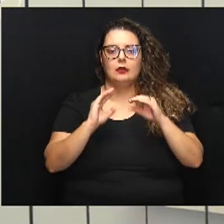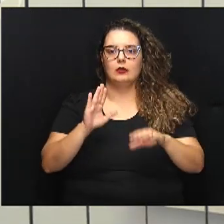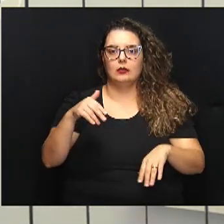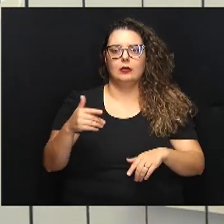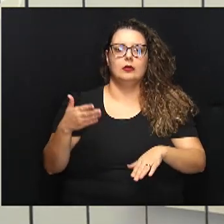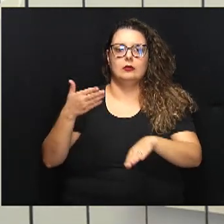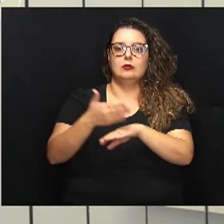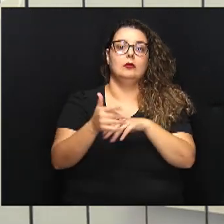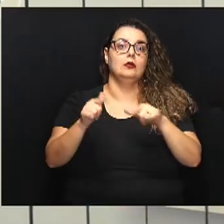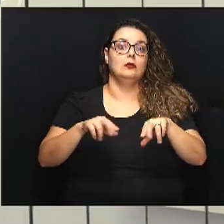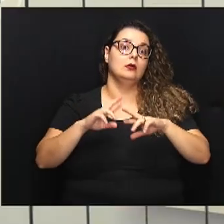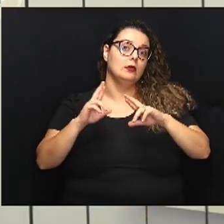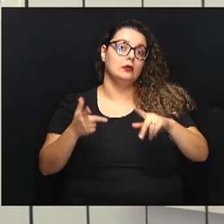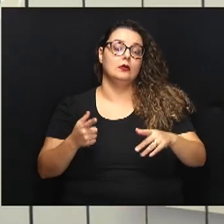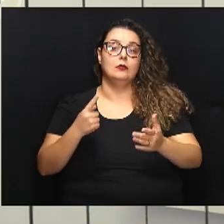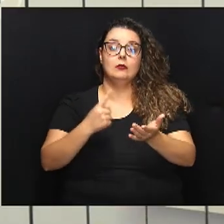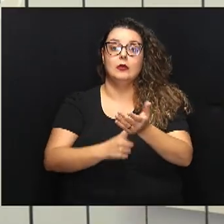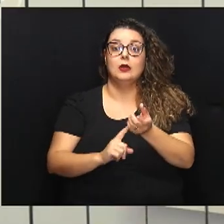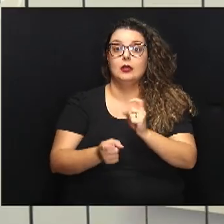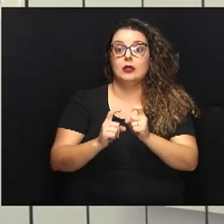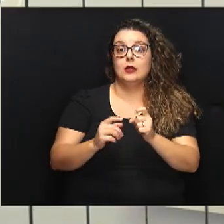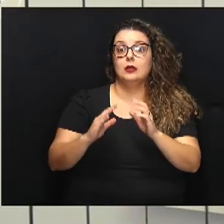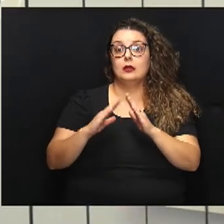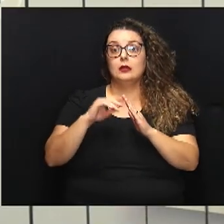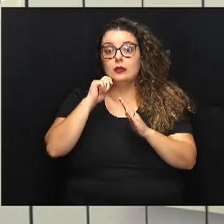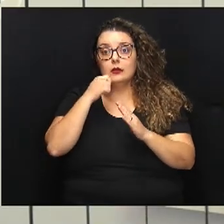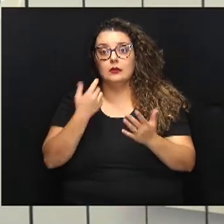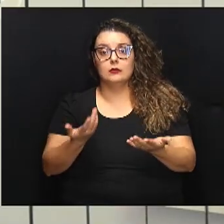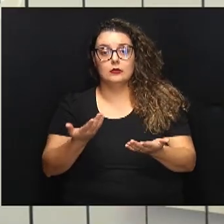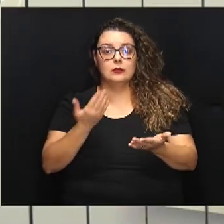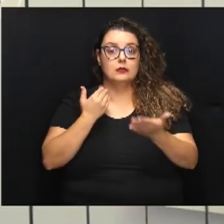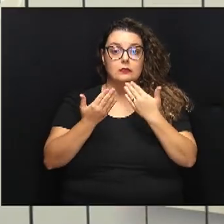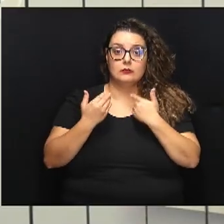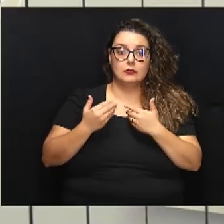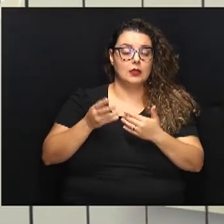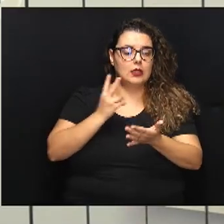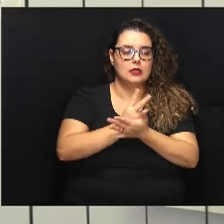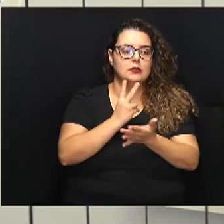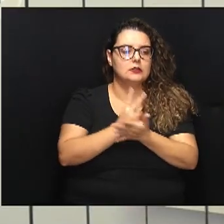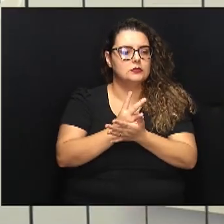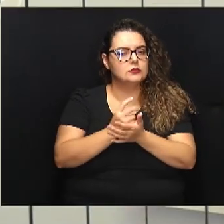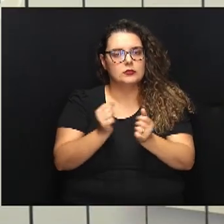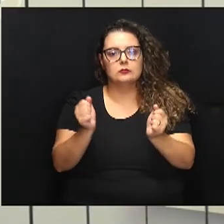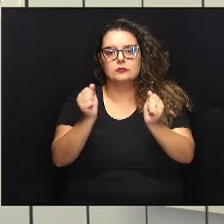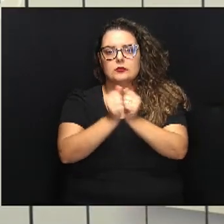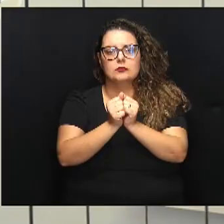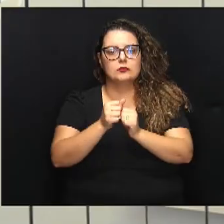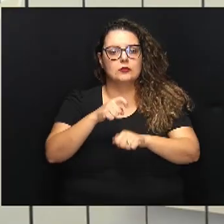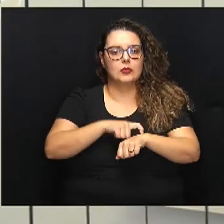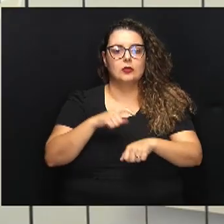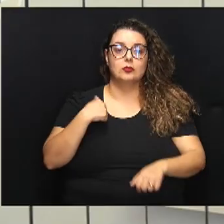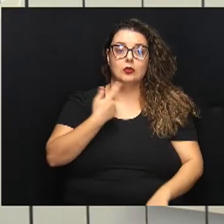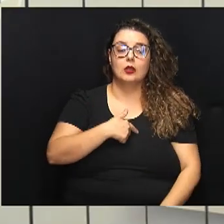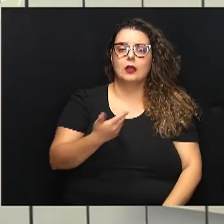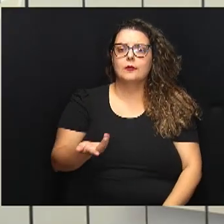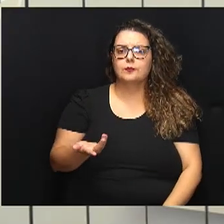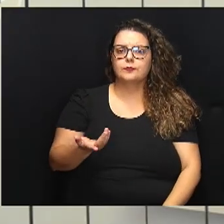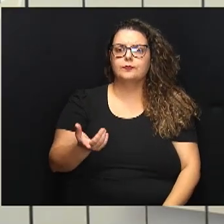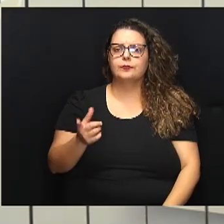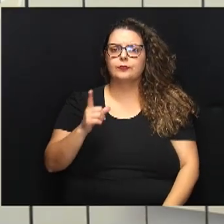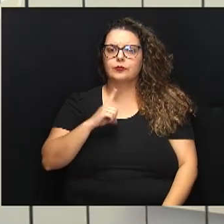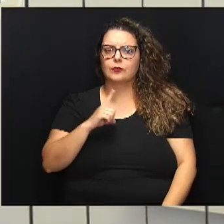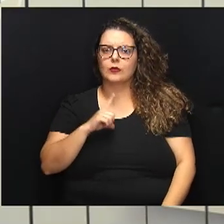lugar diferente, marco reuniões em padaria e a comida está ali, ela sempre está acompanhando os nossos momentos, né? Existe